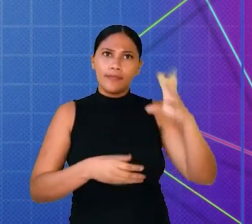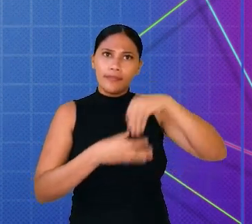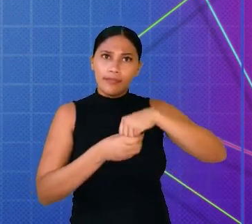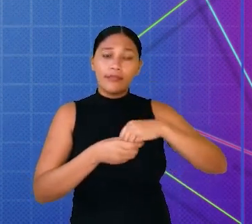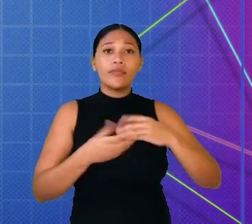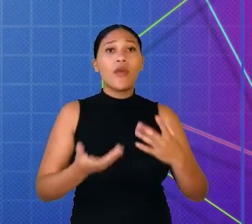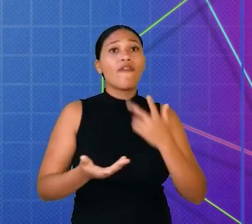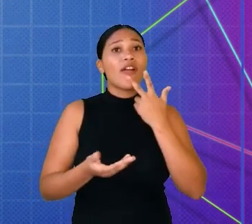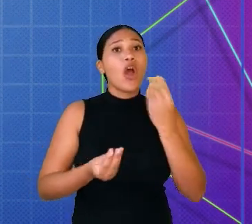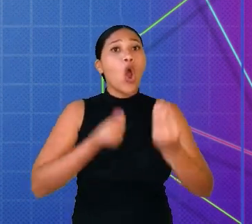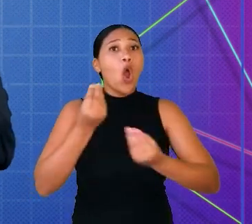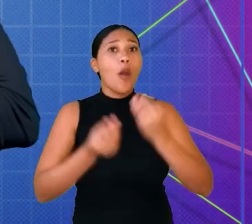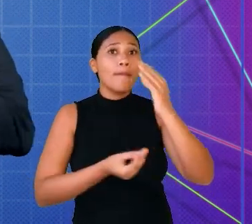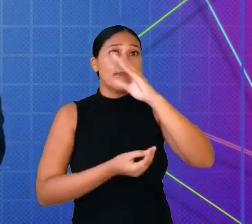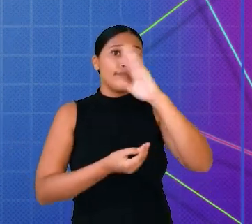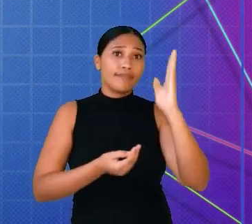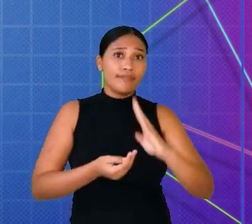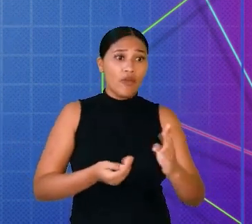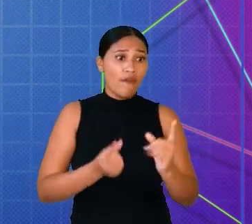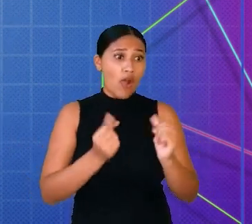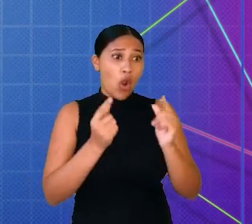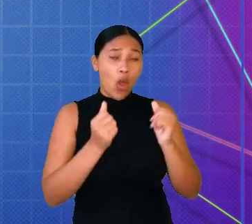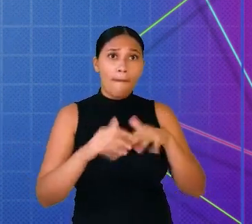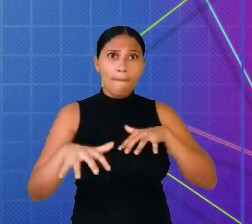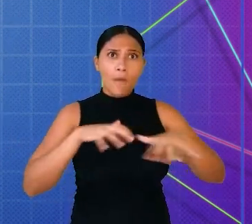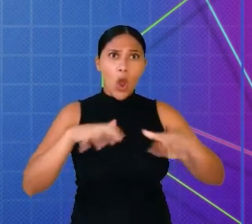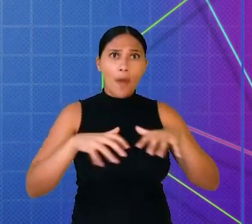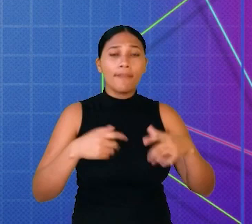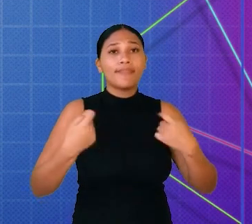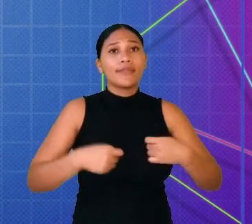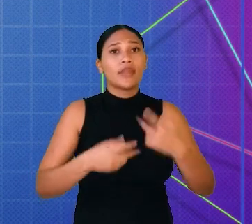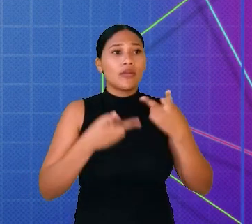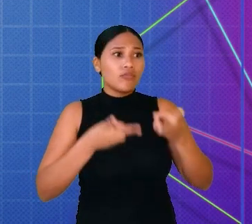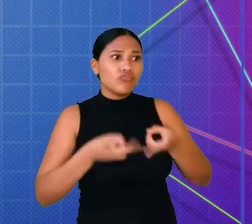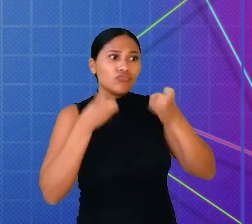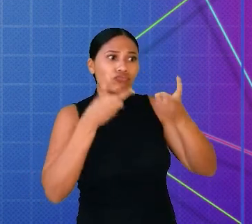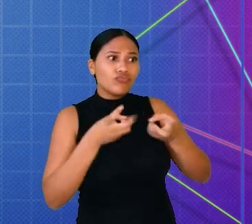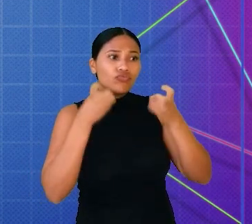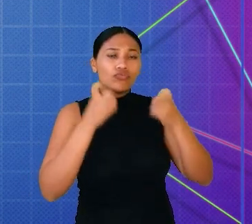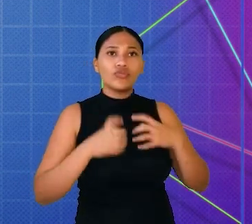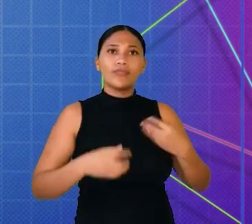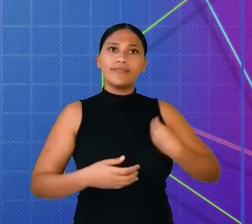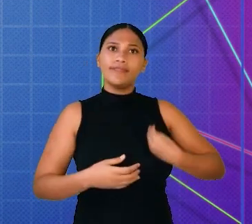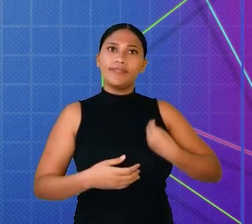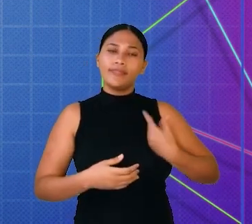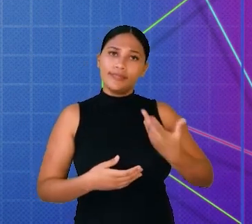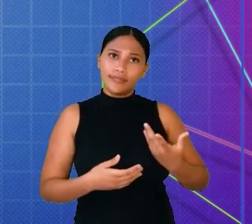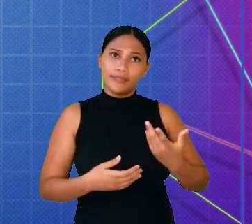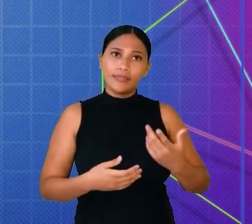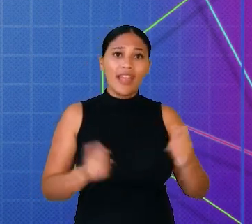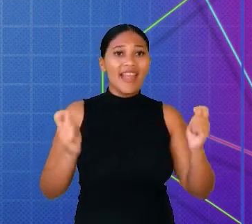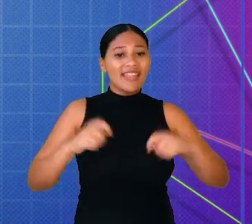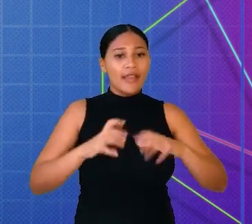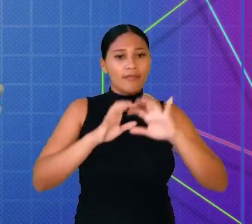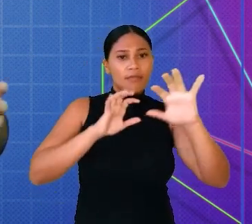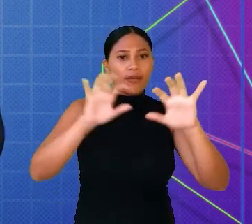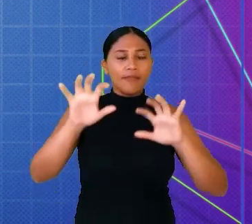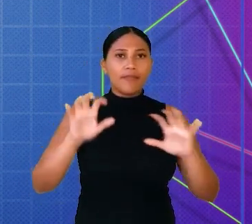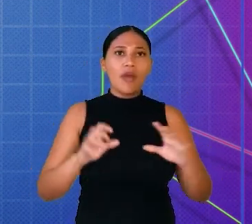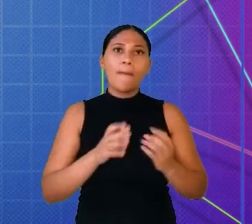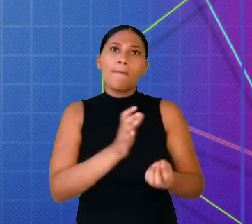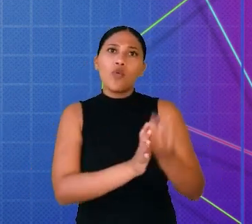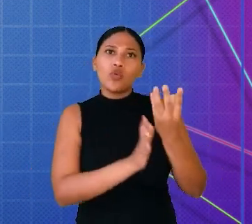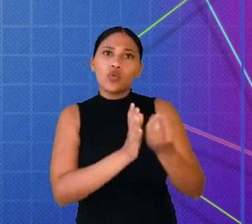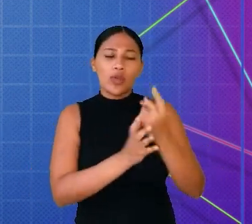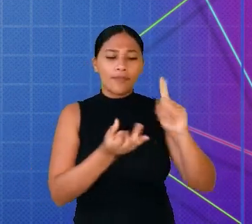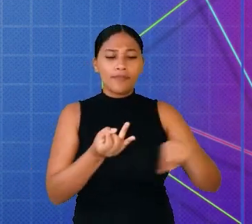Brasil. Para falarmos de como esse valor é movimentado, precisamos analisar os usuários que possuímos nesse mercado. Podemos dividi-los entre